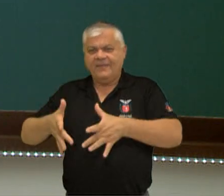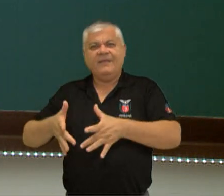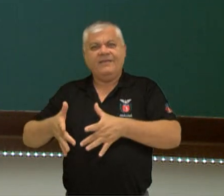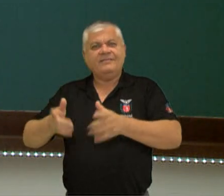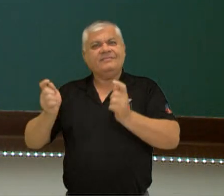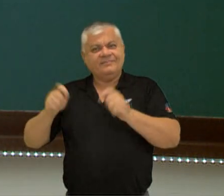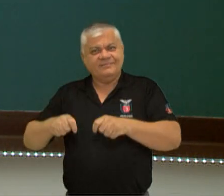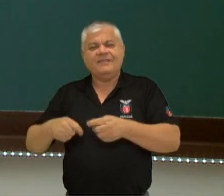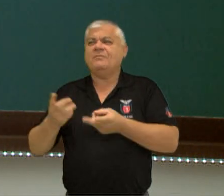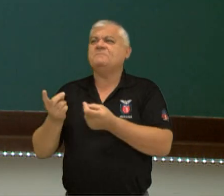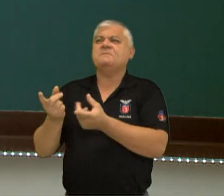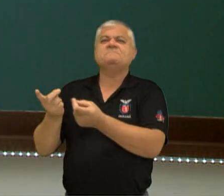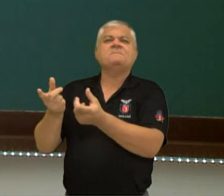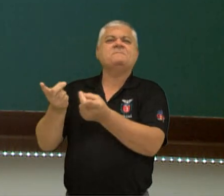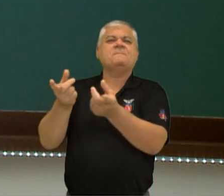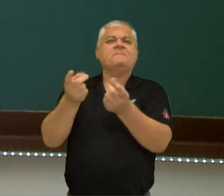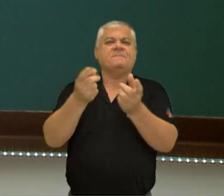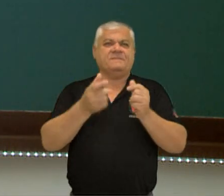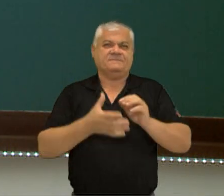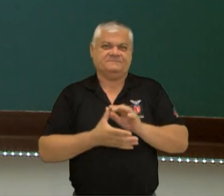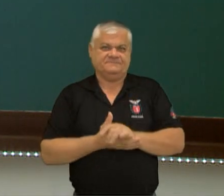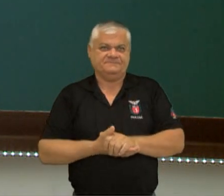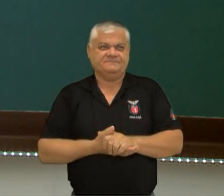e comercializado mundo afora.